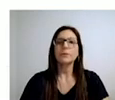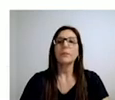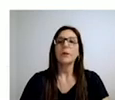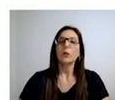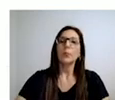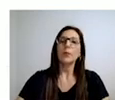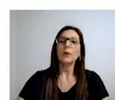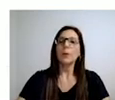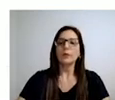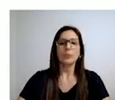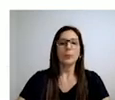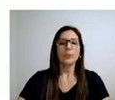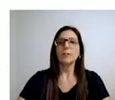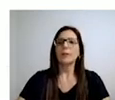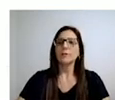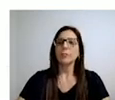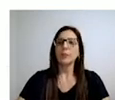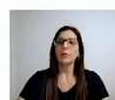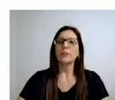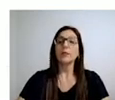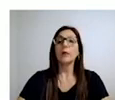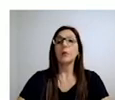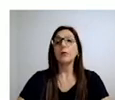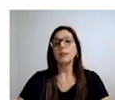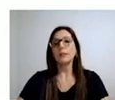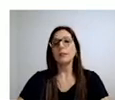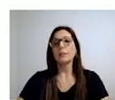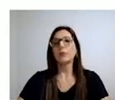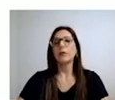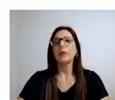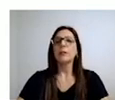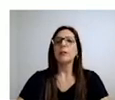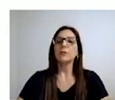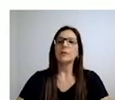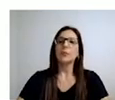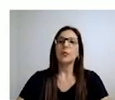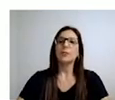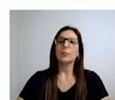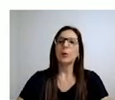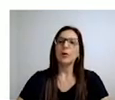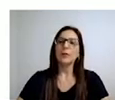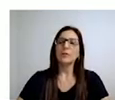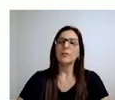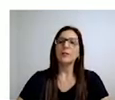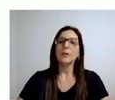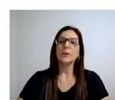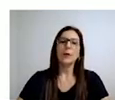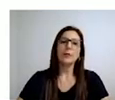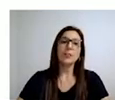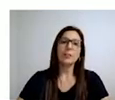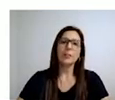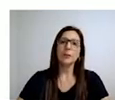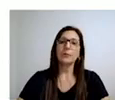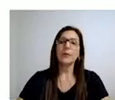O primeiro passo do processo de reprodução é a polinização, que é o transporte do pólen dos estames para o